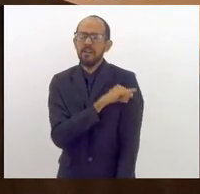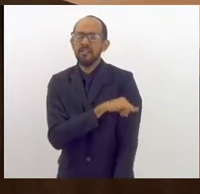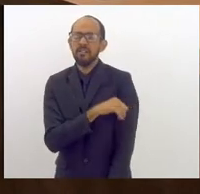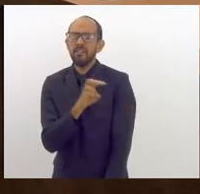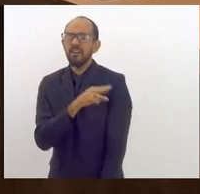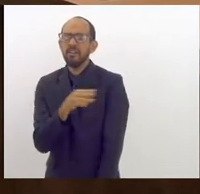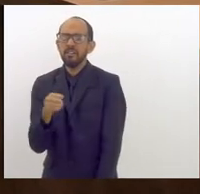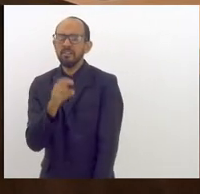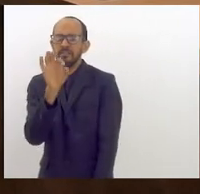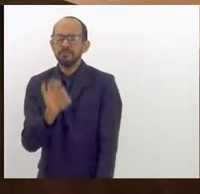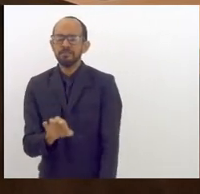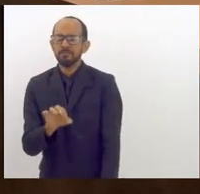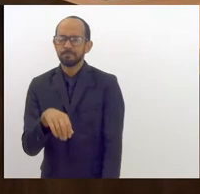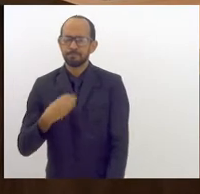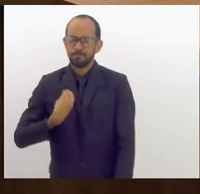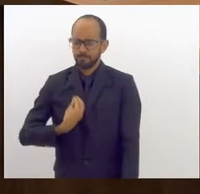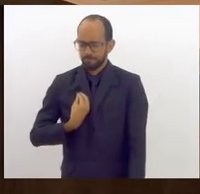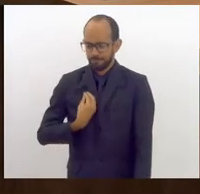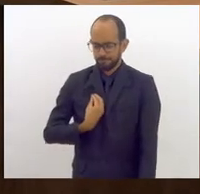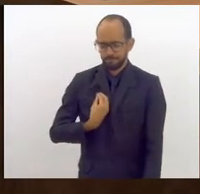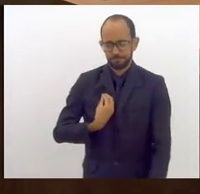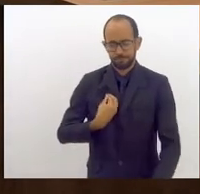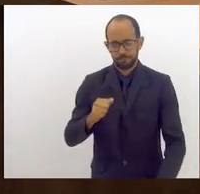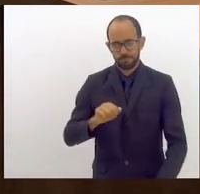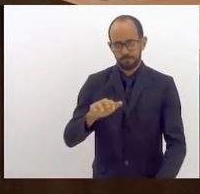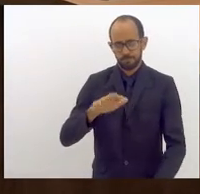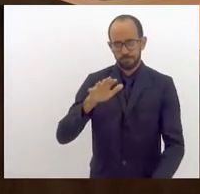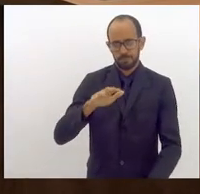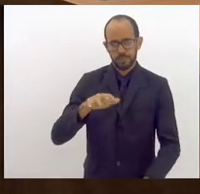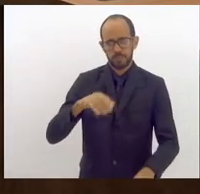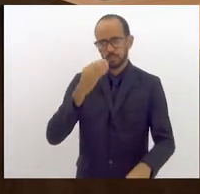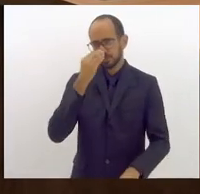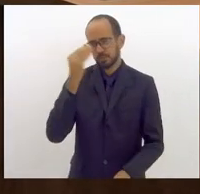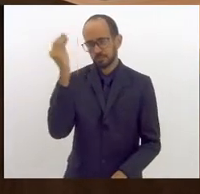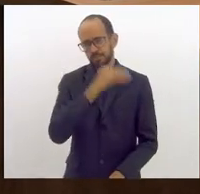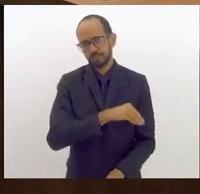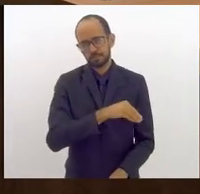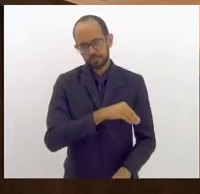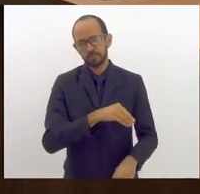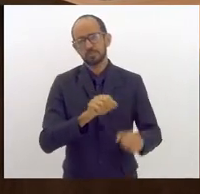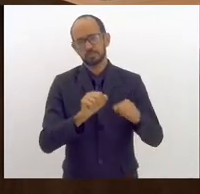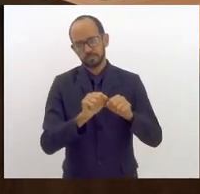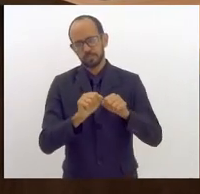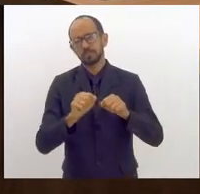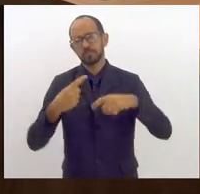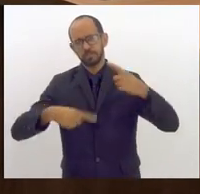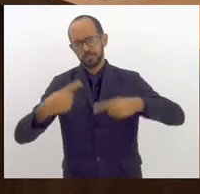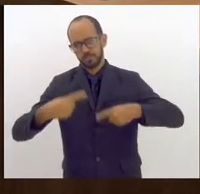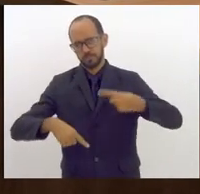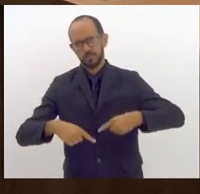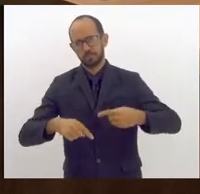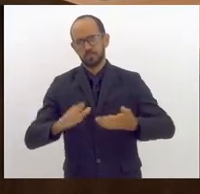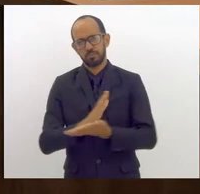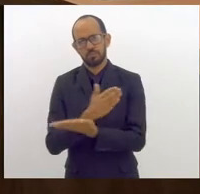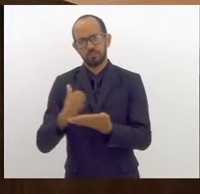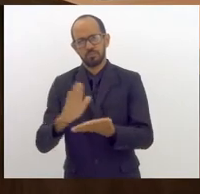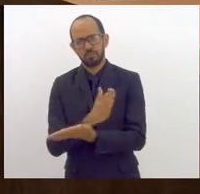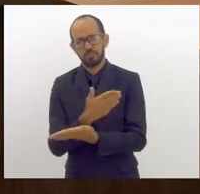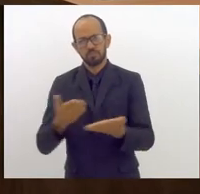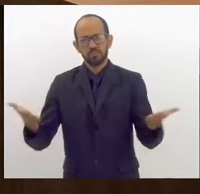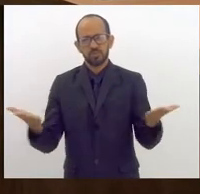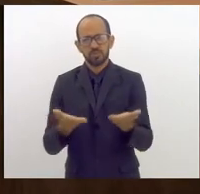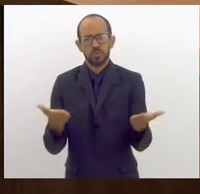vive em favela a gente tá deixando de fazer política para um Para uma determinada classe que hoje